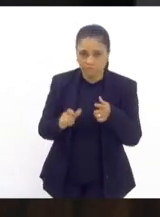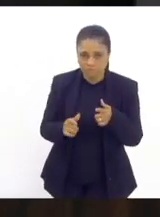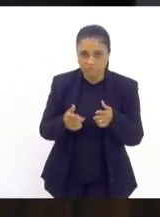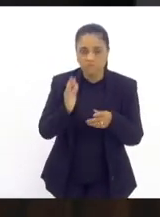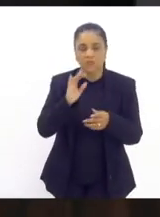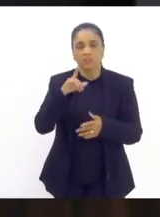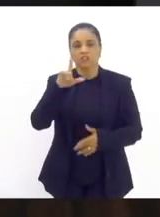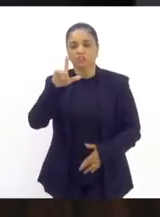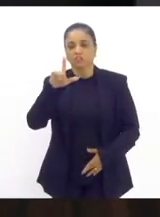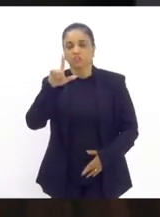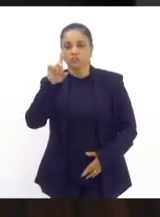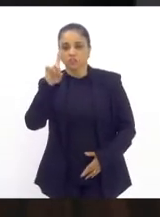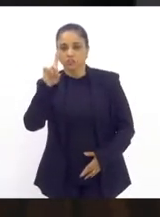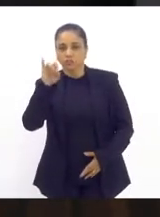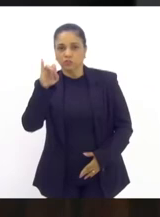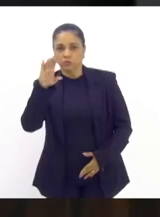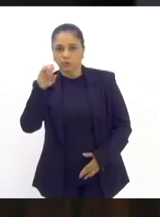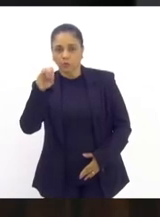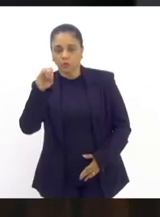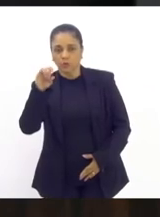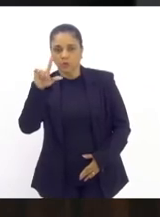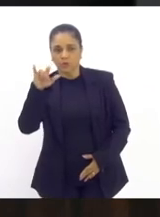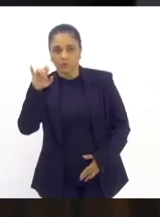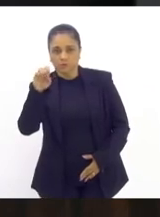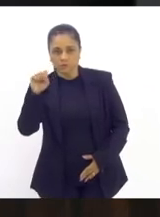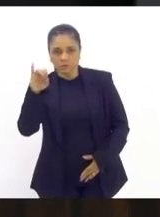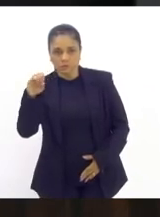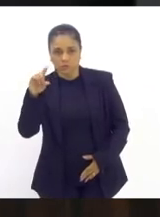Lins em discussão